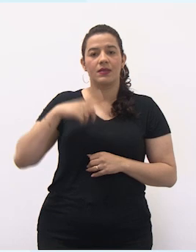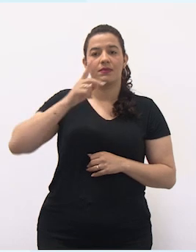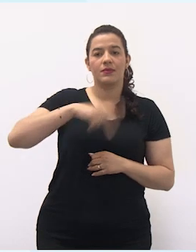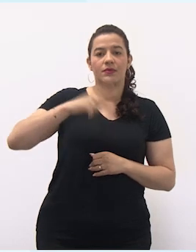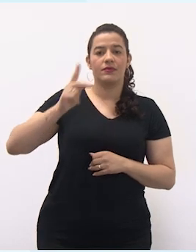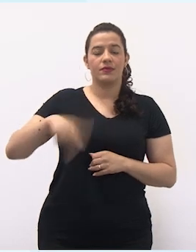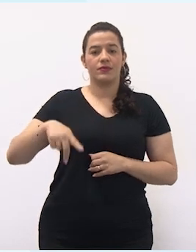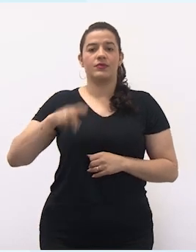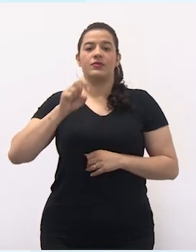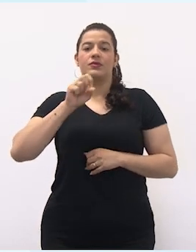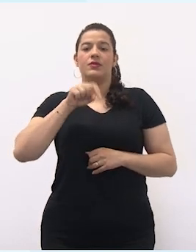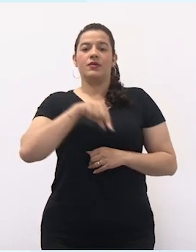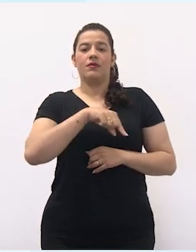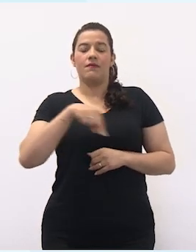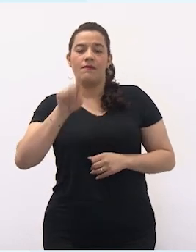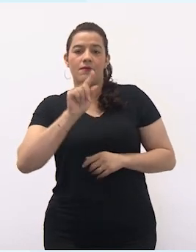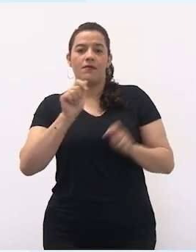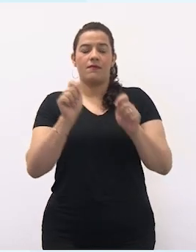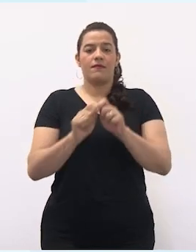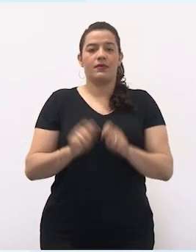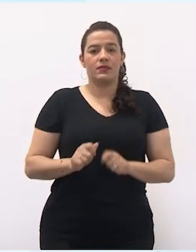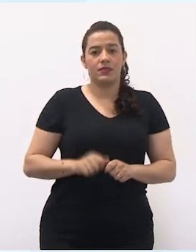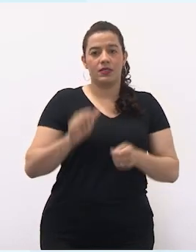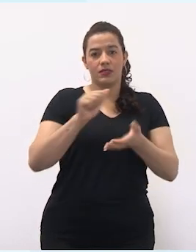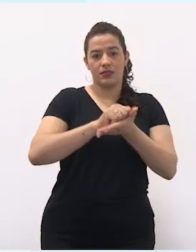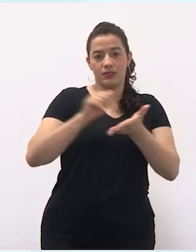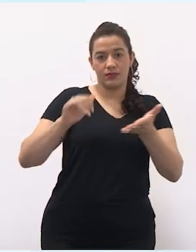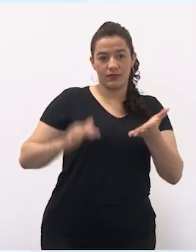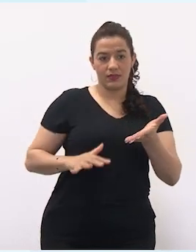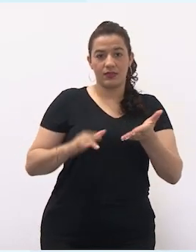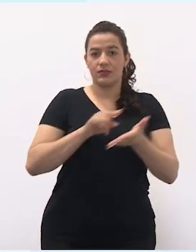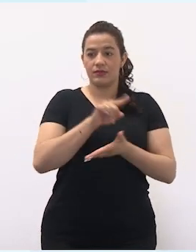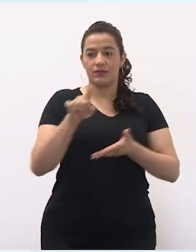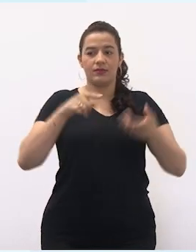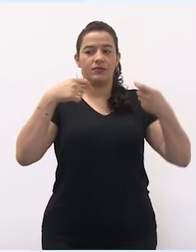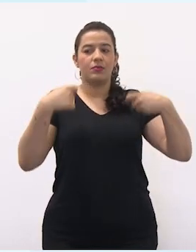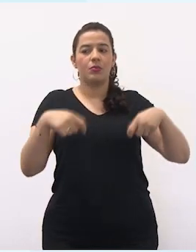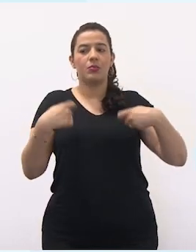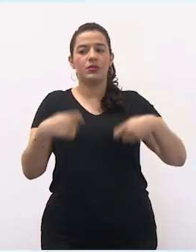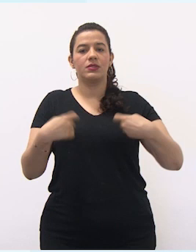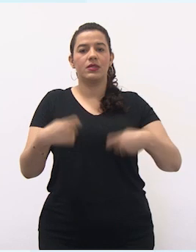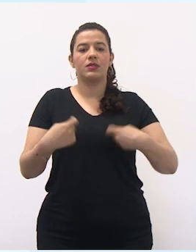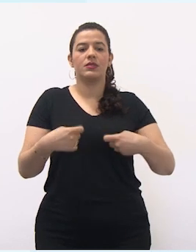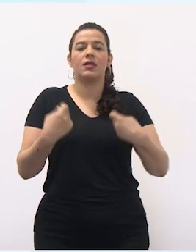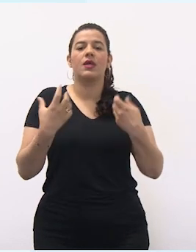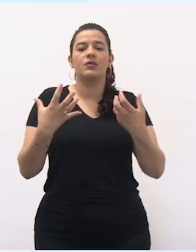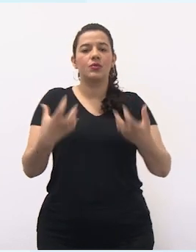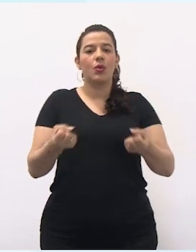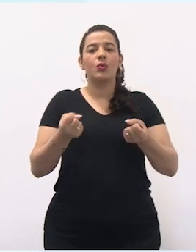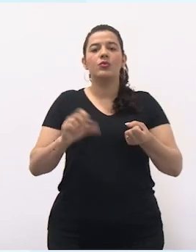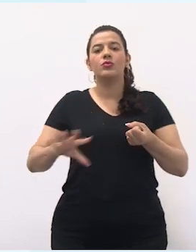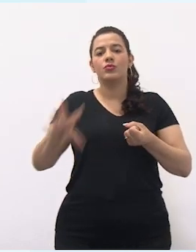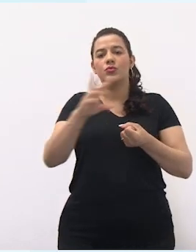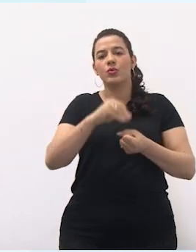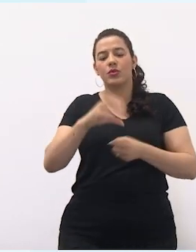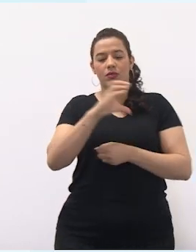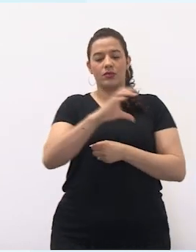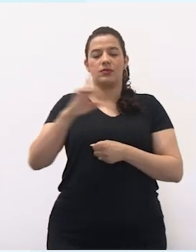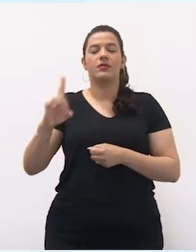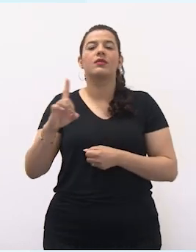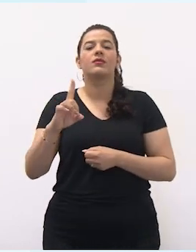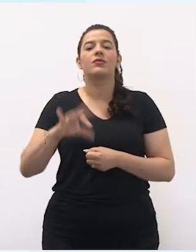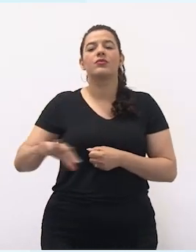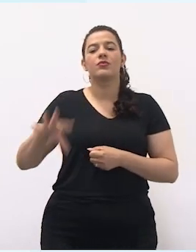que for realizar uma dessas atividades, por isso que precisa ter uma consonância com a coordenação pedagógica, tem